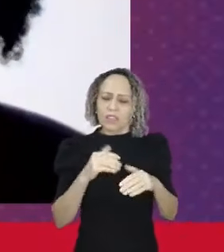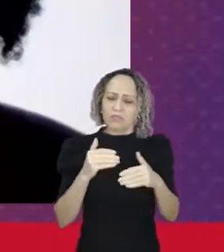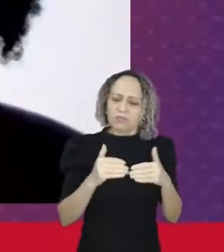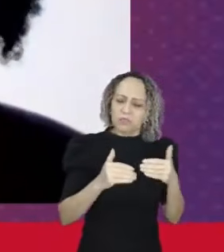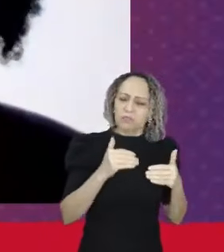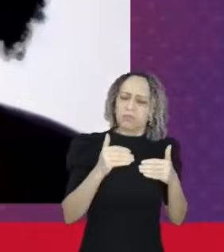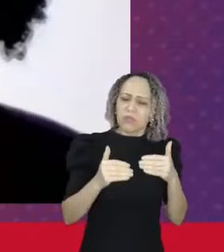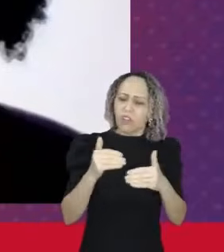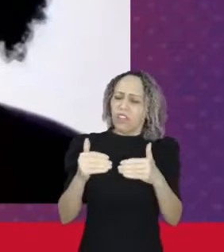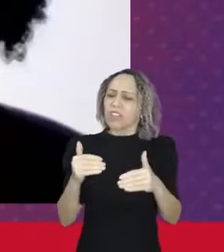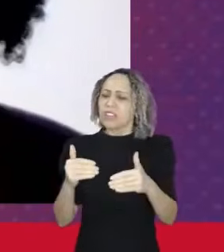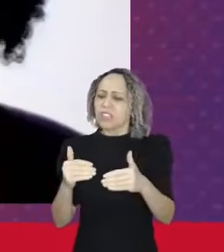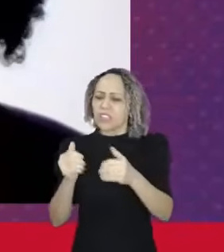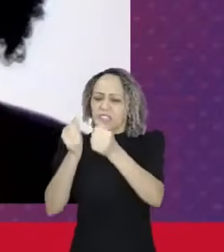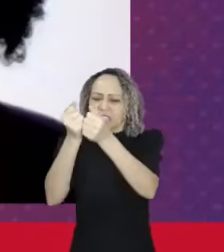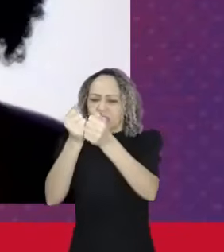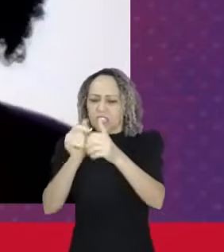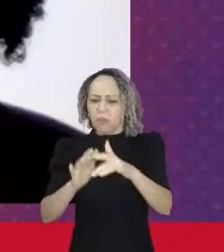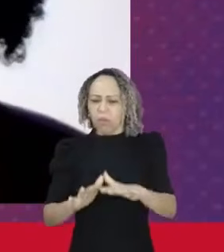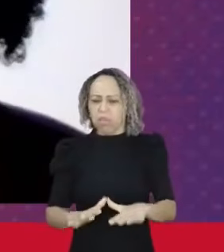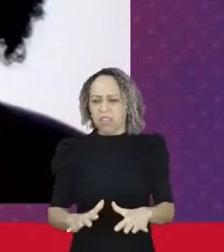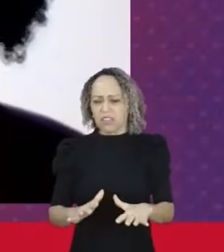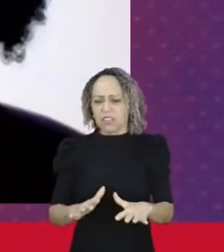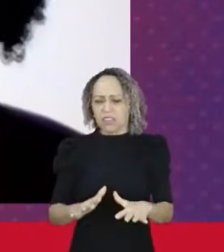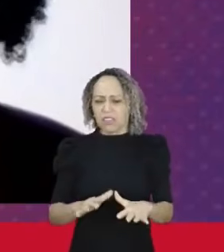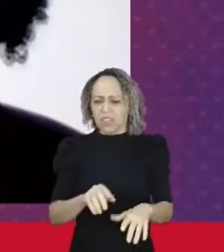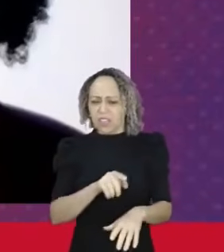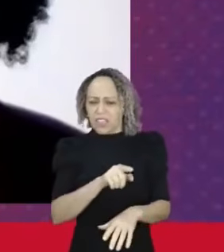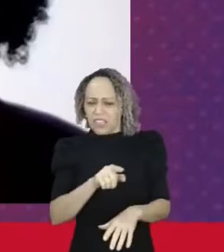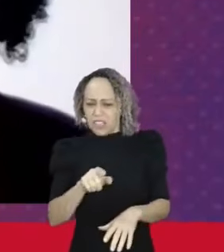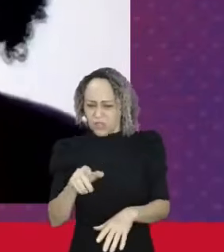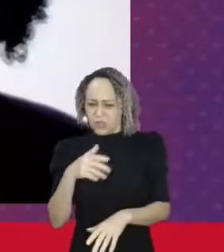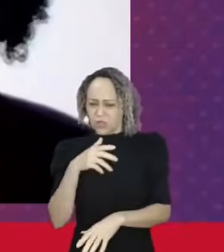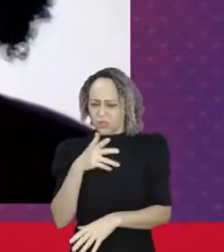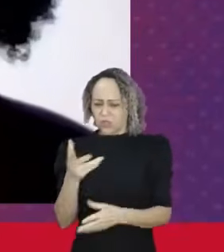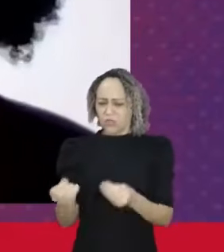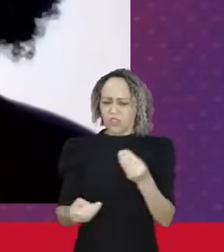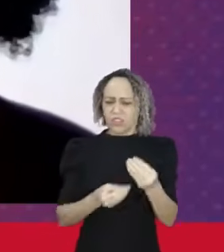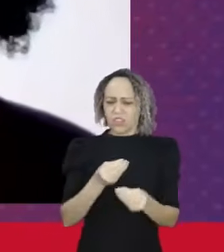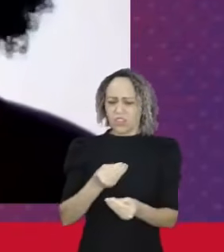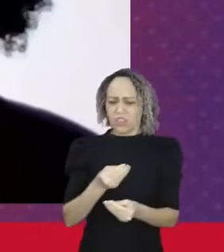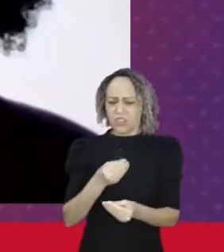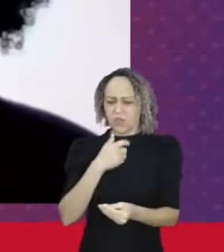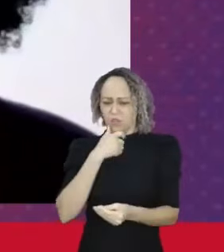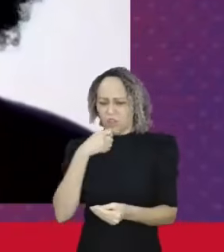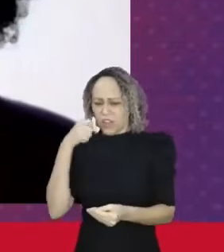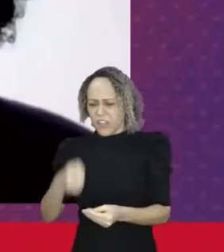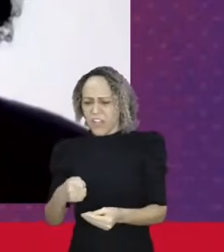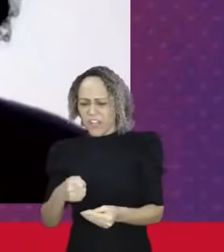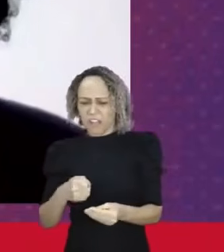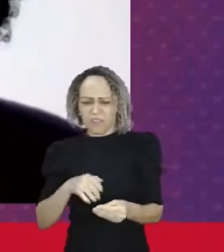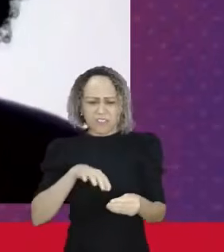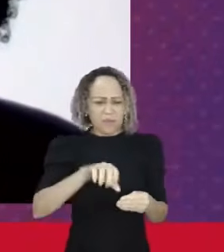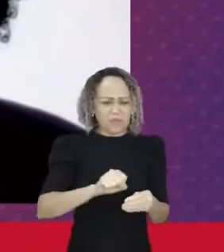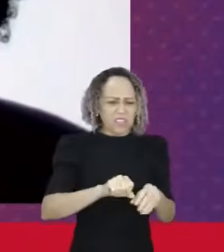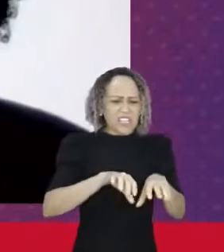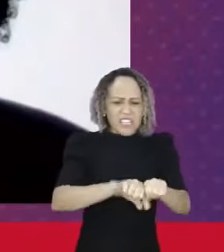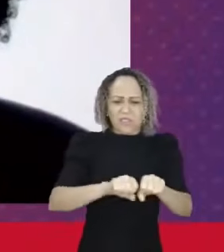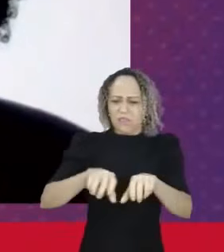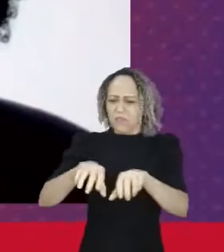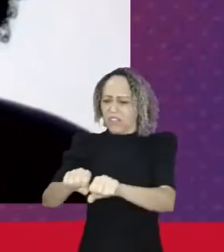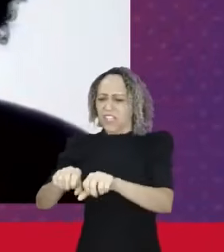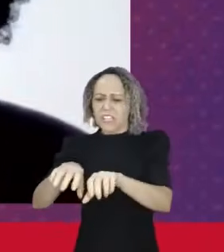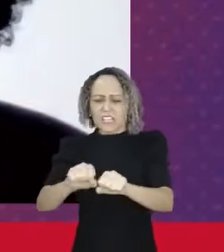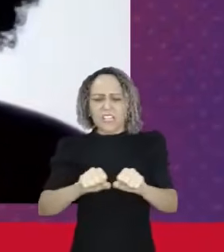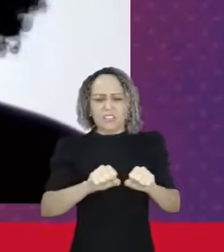de destruição dos matriarcados e que perduram até hoje, não é? Então, e